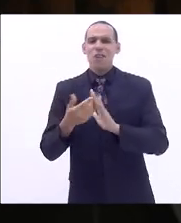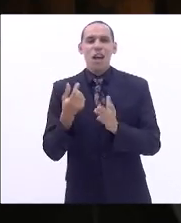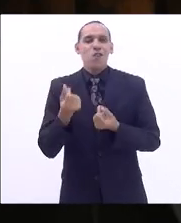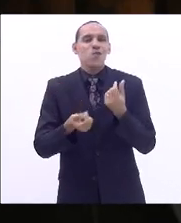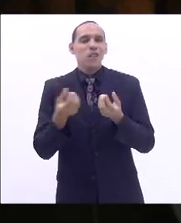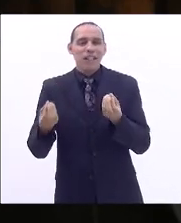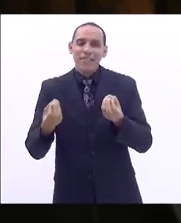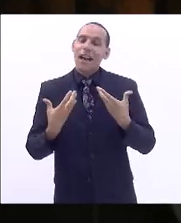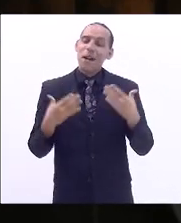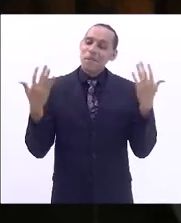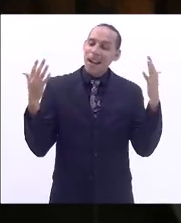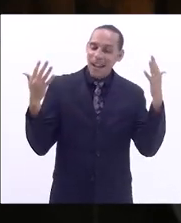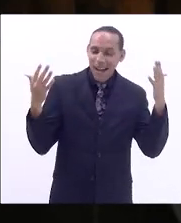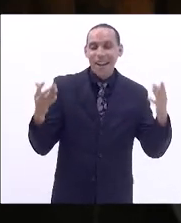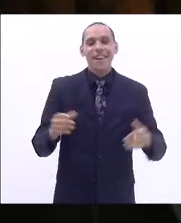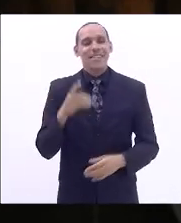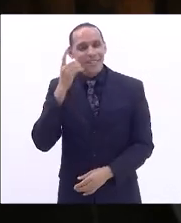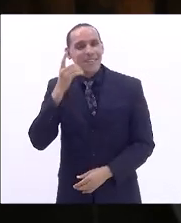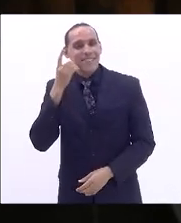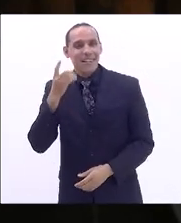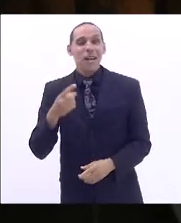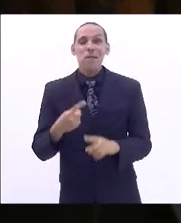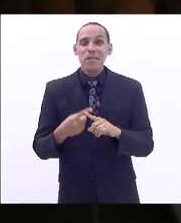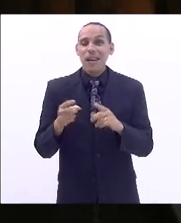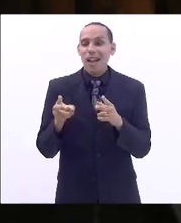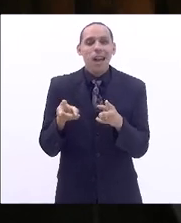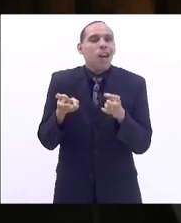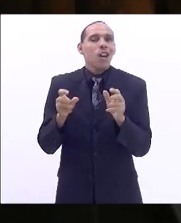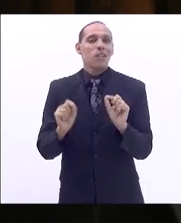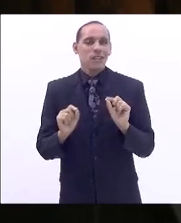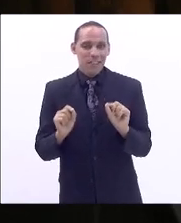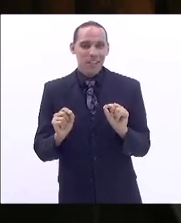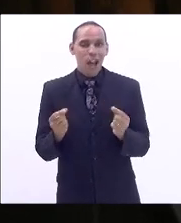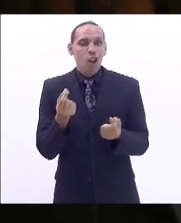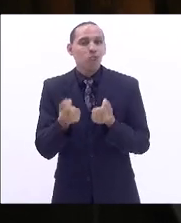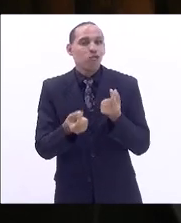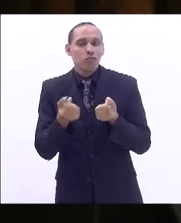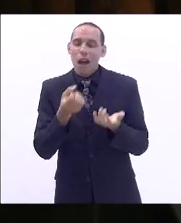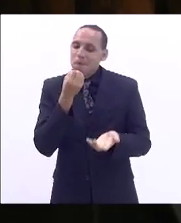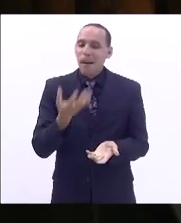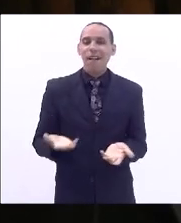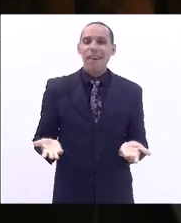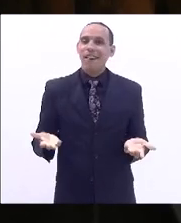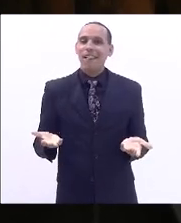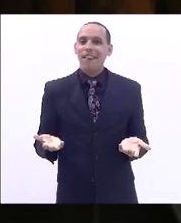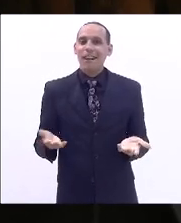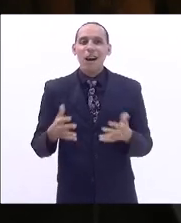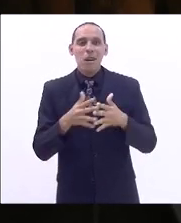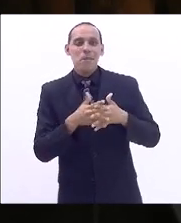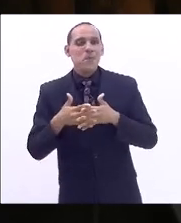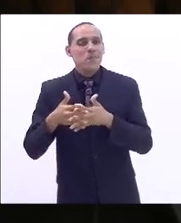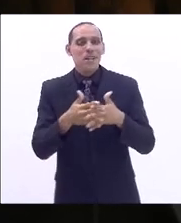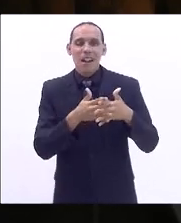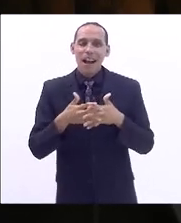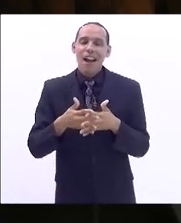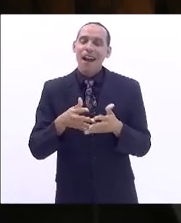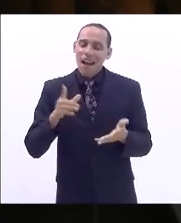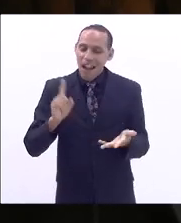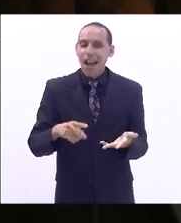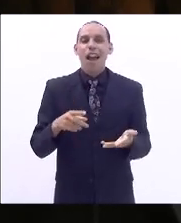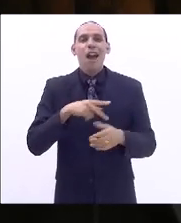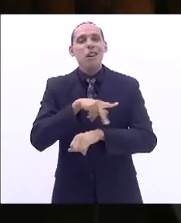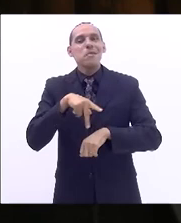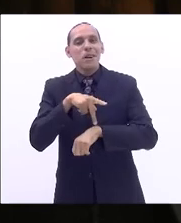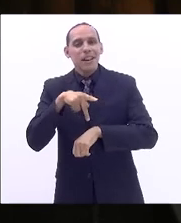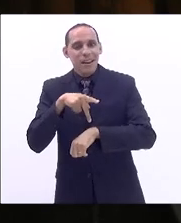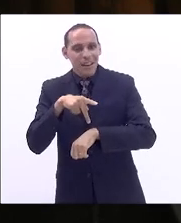oferecer Parabéns deputada por reconhecer que o capitalismo é bom e os Estados Unidos é um país